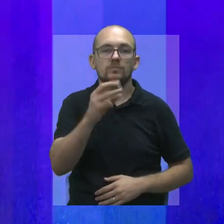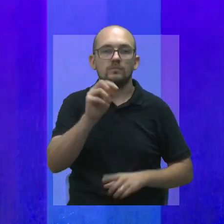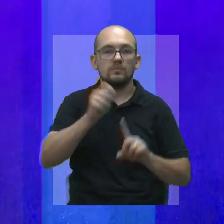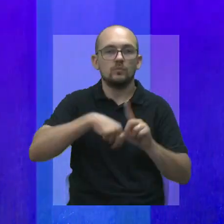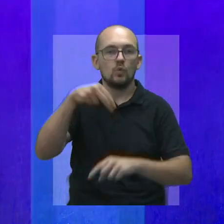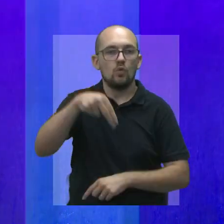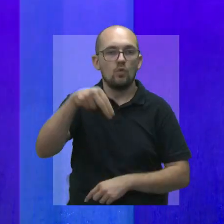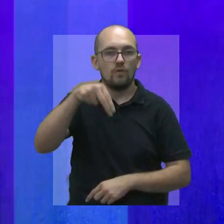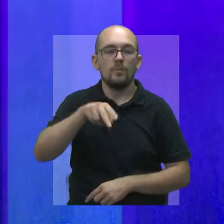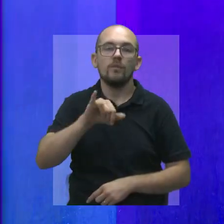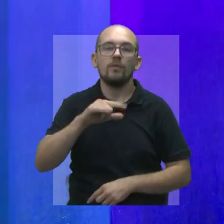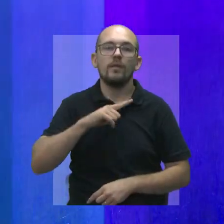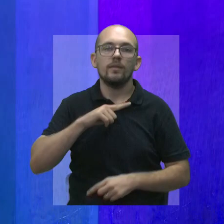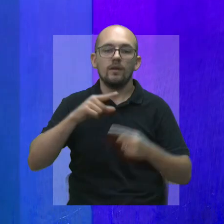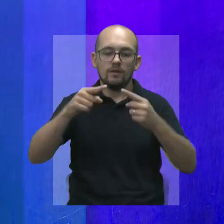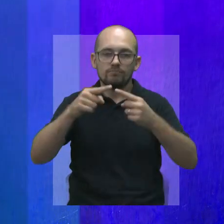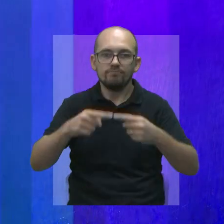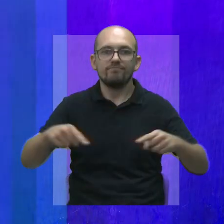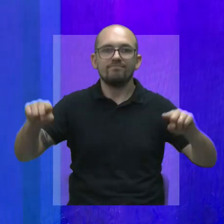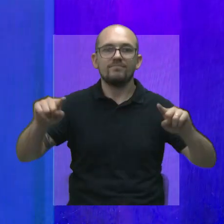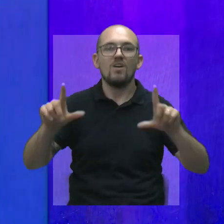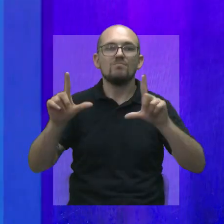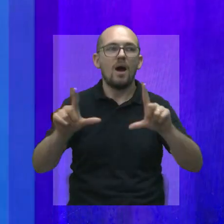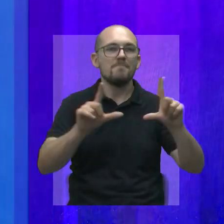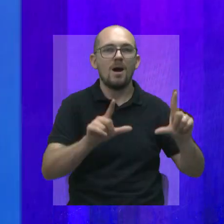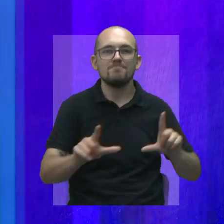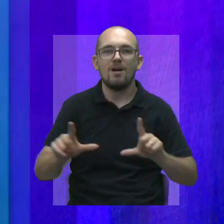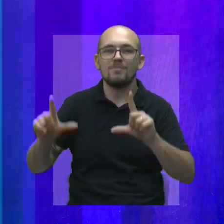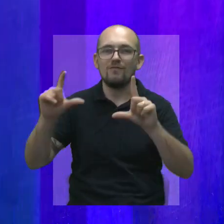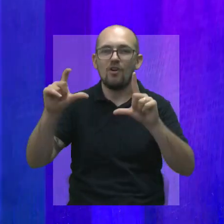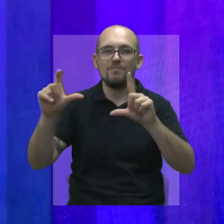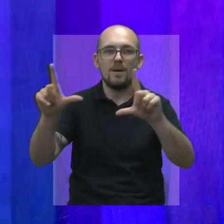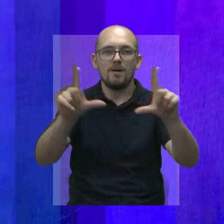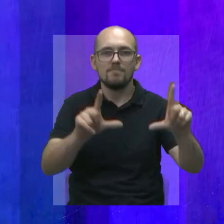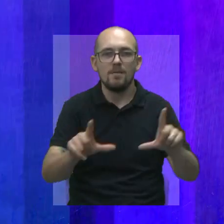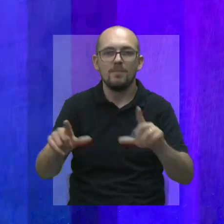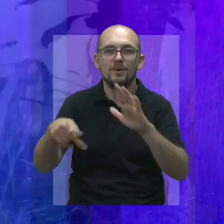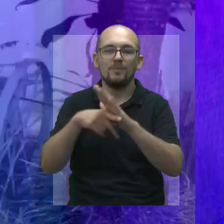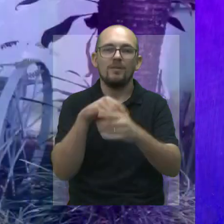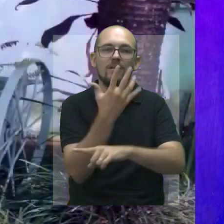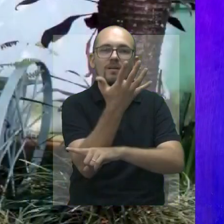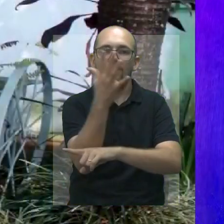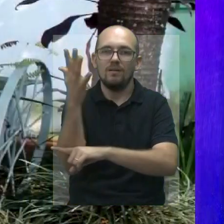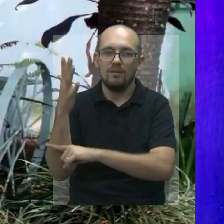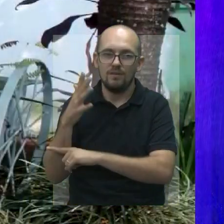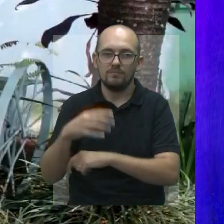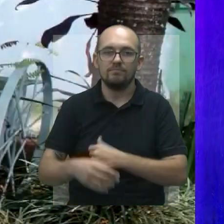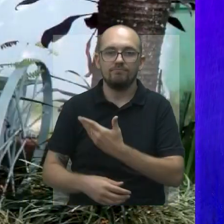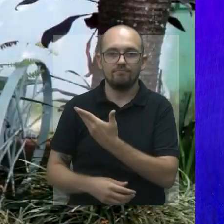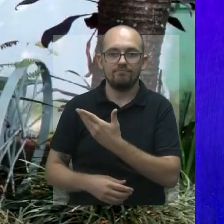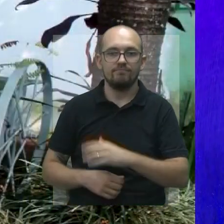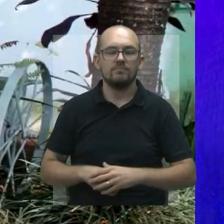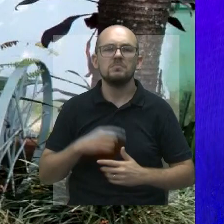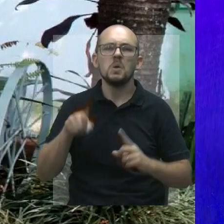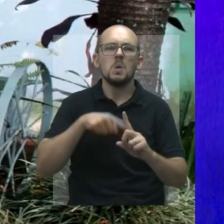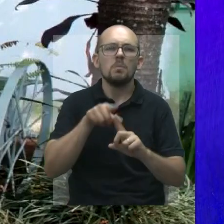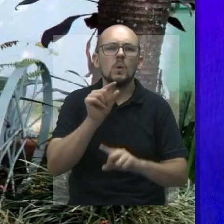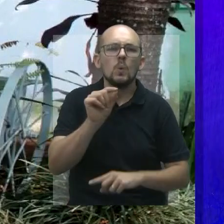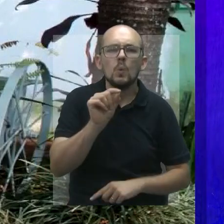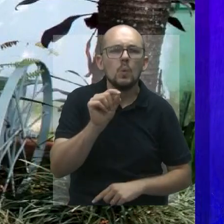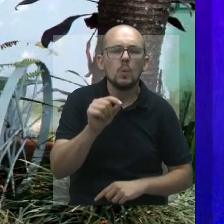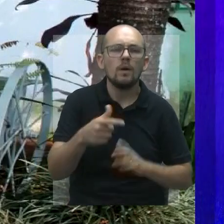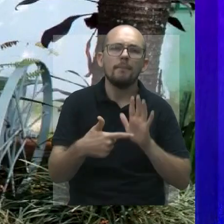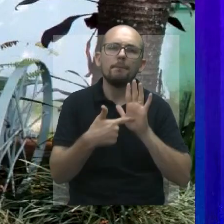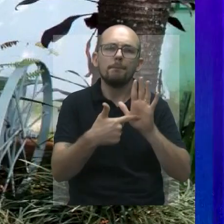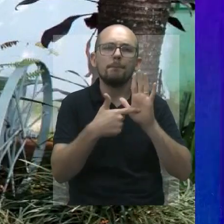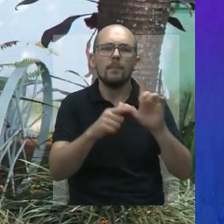ter inauguração da exposição fotográfica permanente do Horto Florestal. A ideia da mostra de